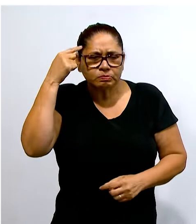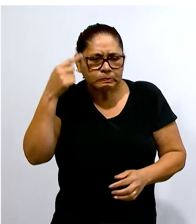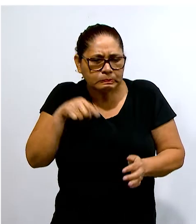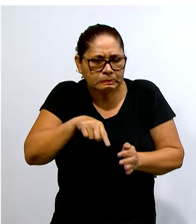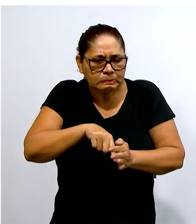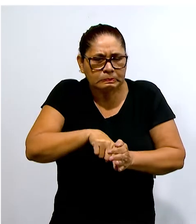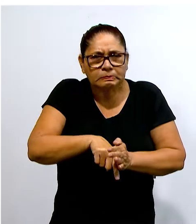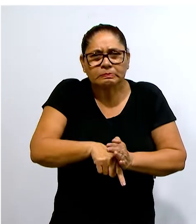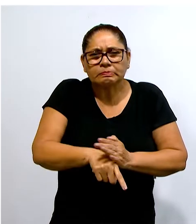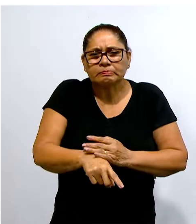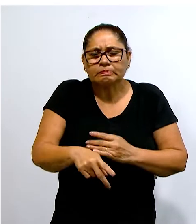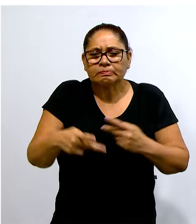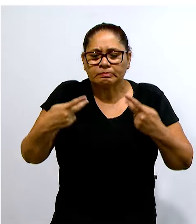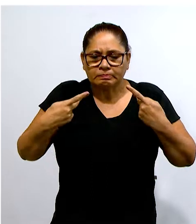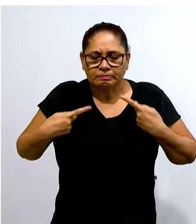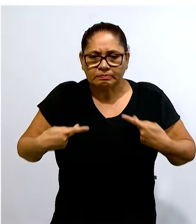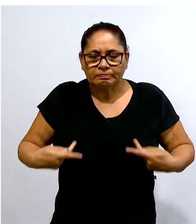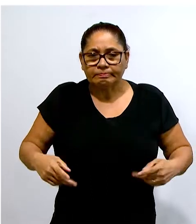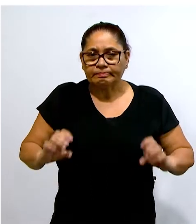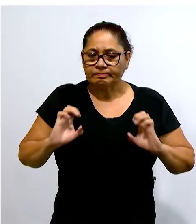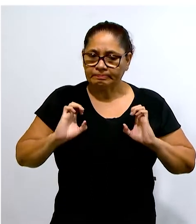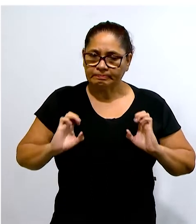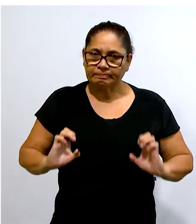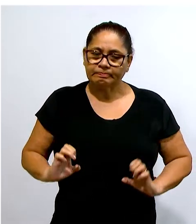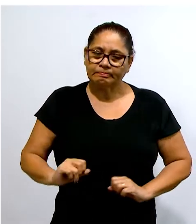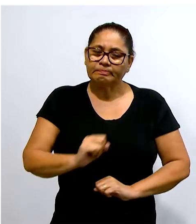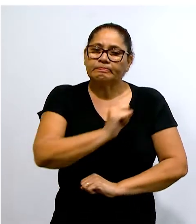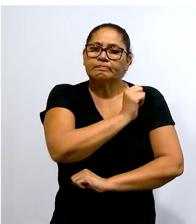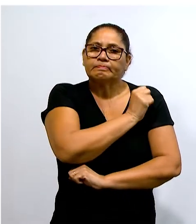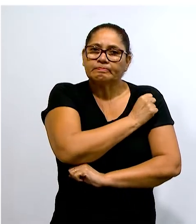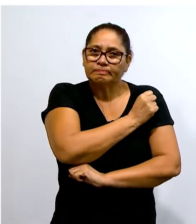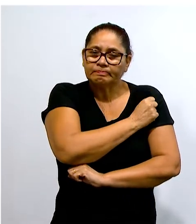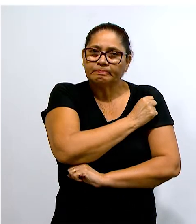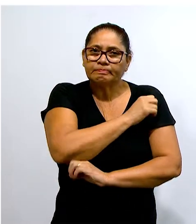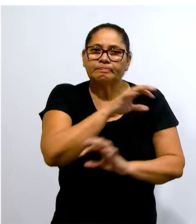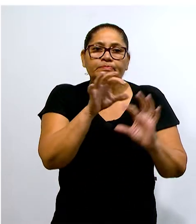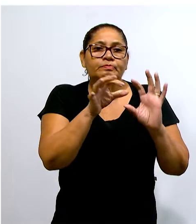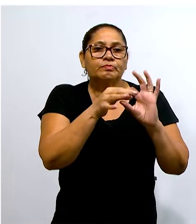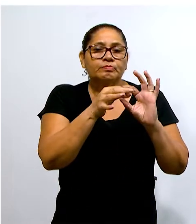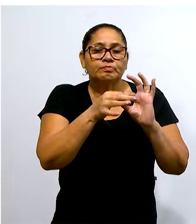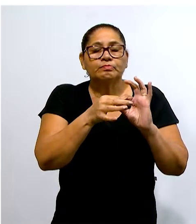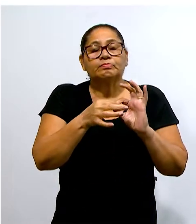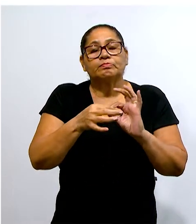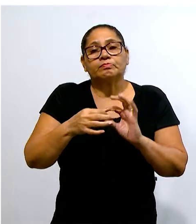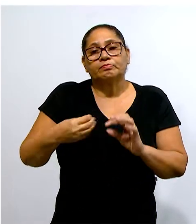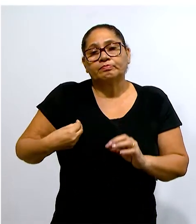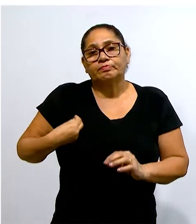humano. Por quê? Porque a cidadania dos alunos e o contexto onde eles vivem.